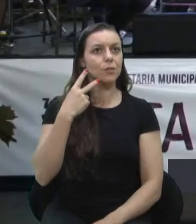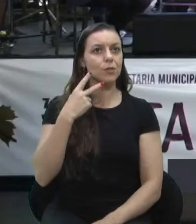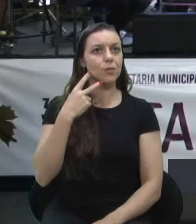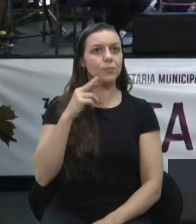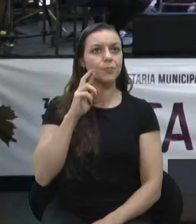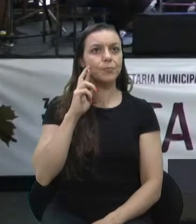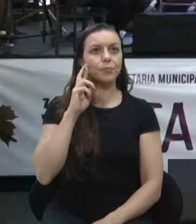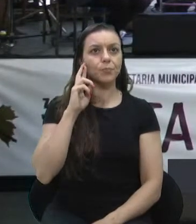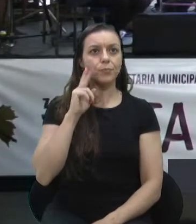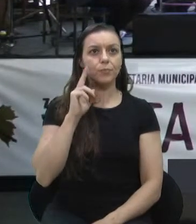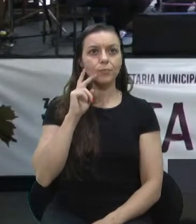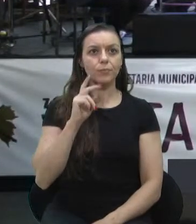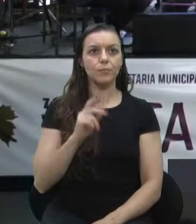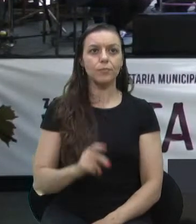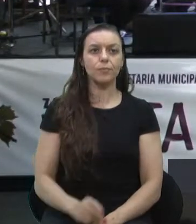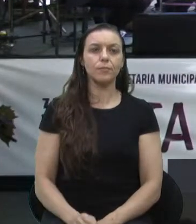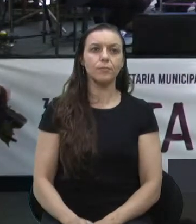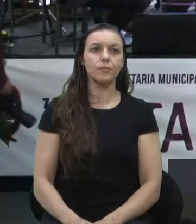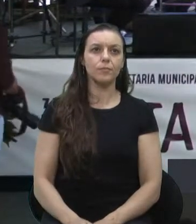Oliveira.